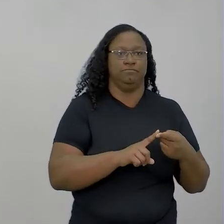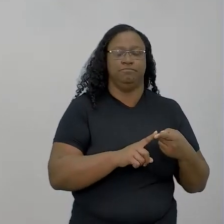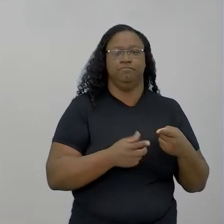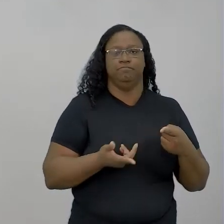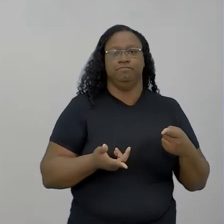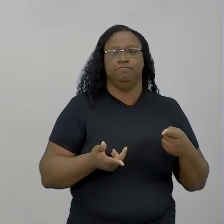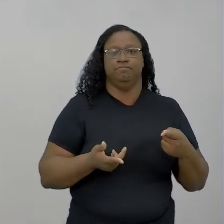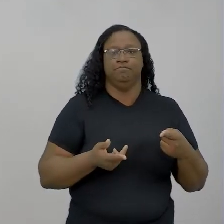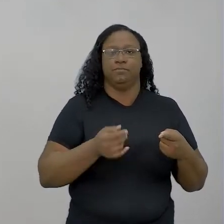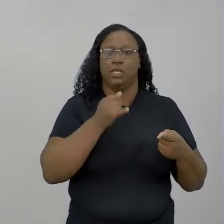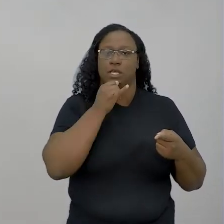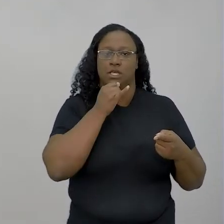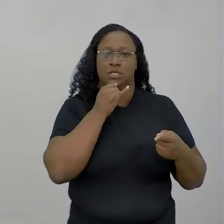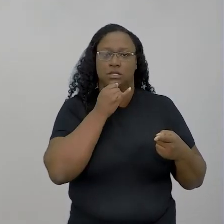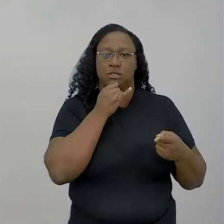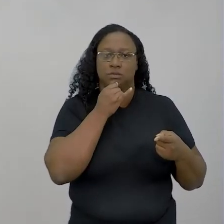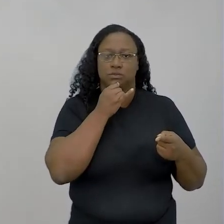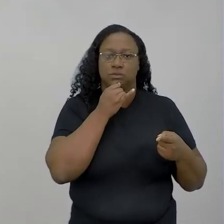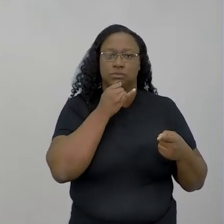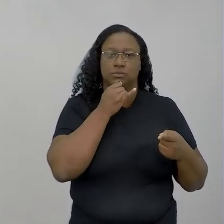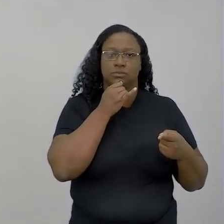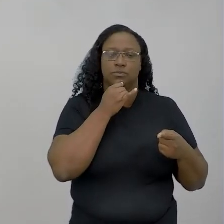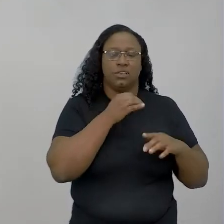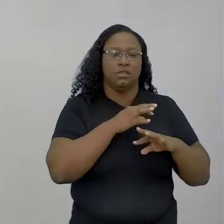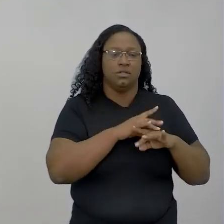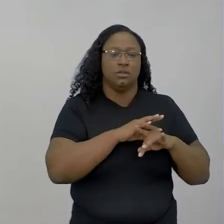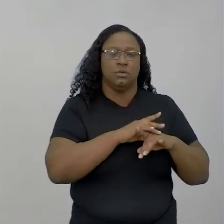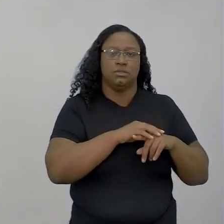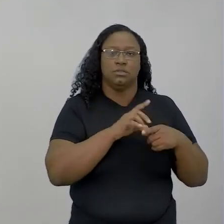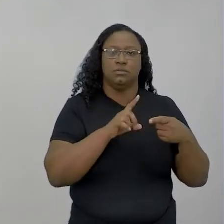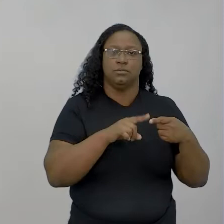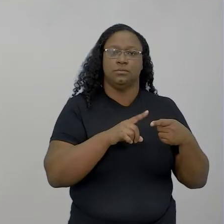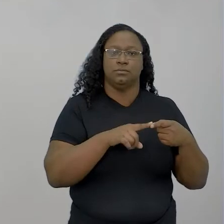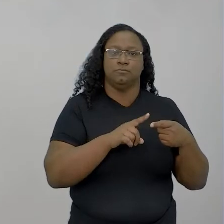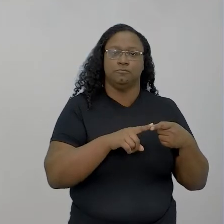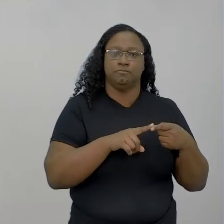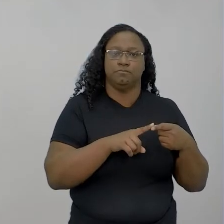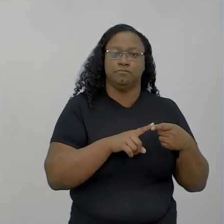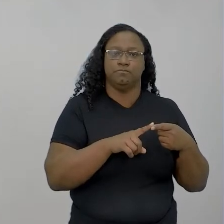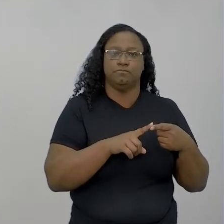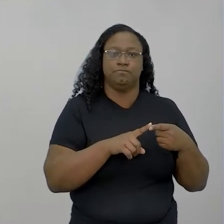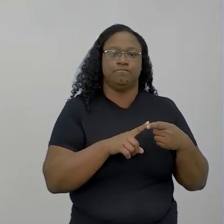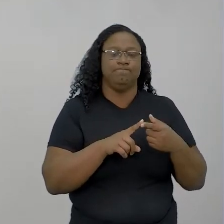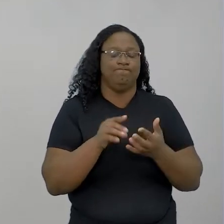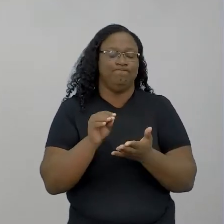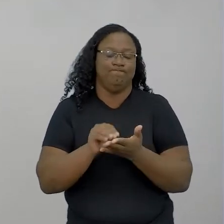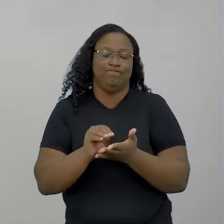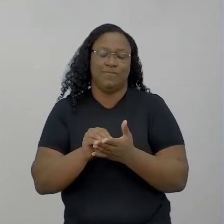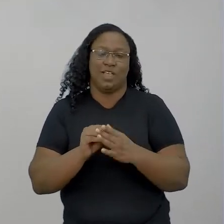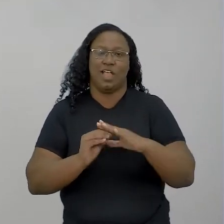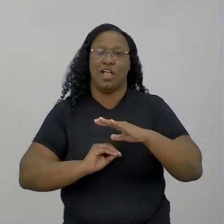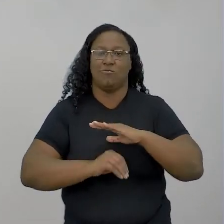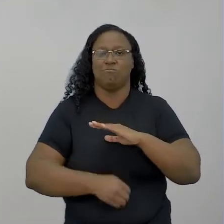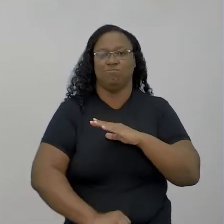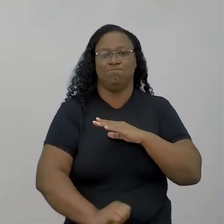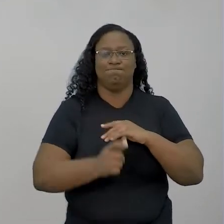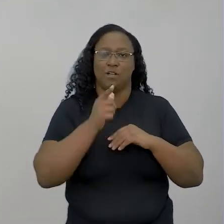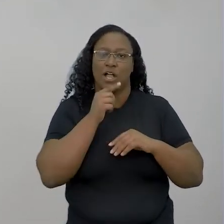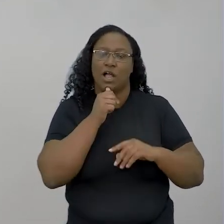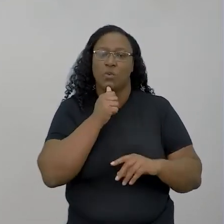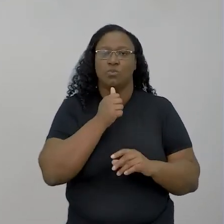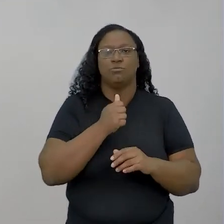anteriormente, que são as doenças relacionadas a, por exemplo, a falta falta de saneamento básico. Então, quando a gente